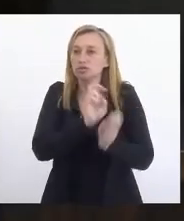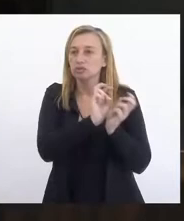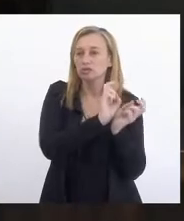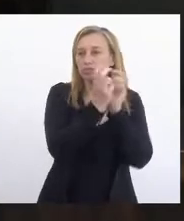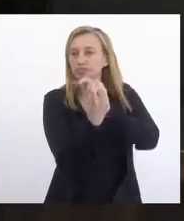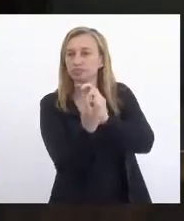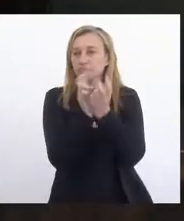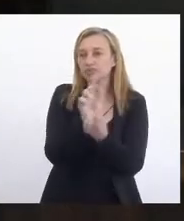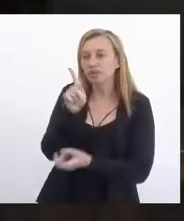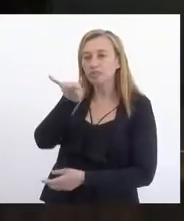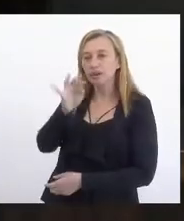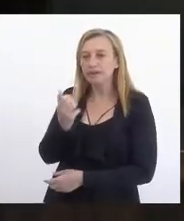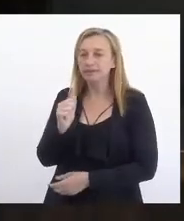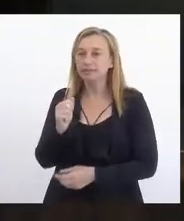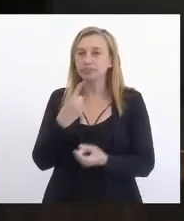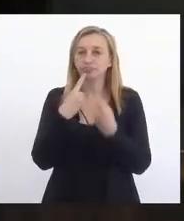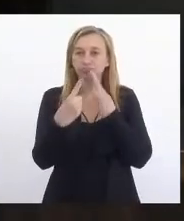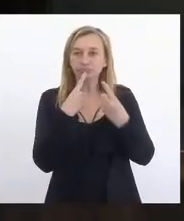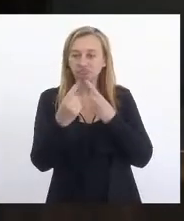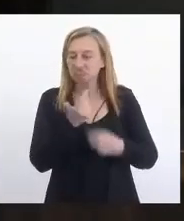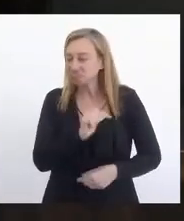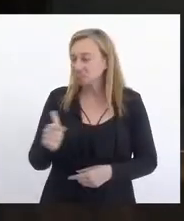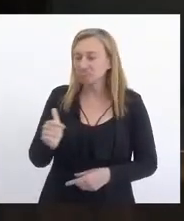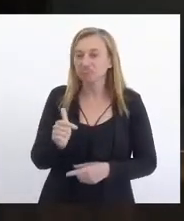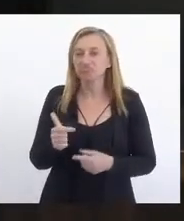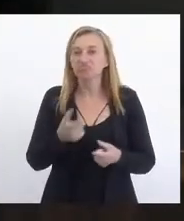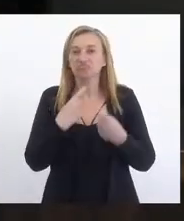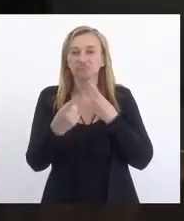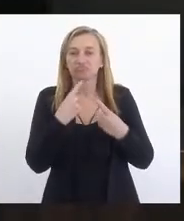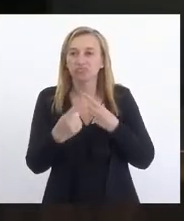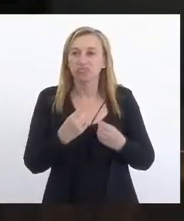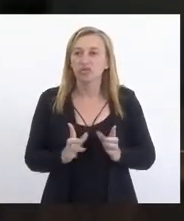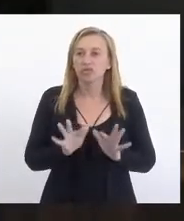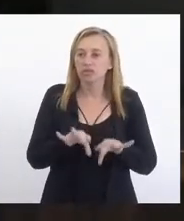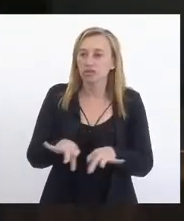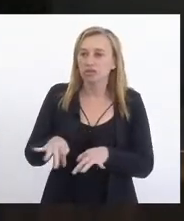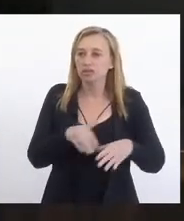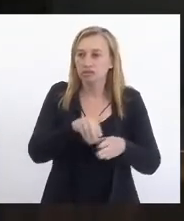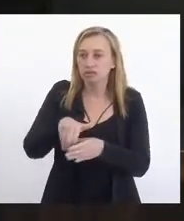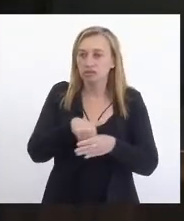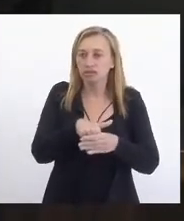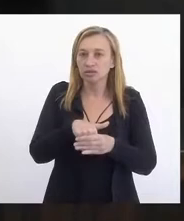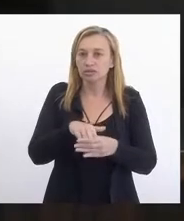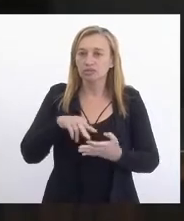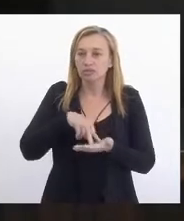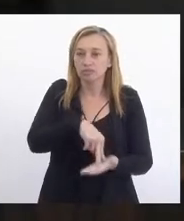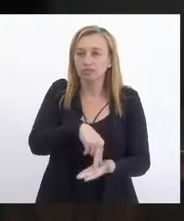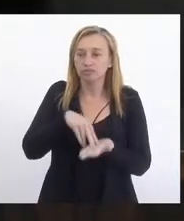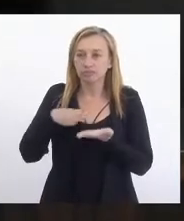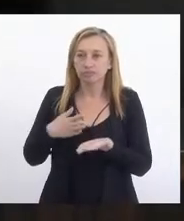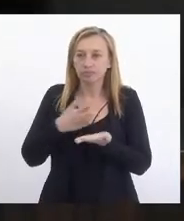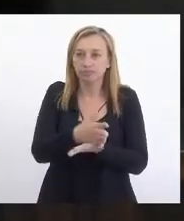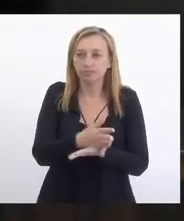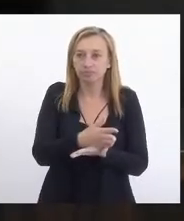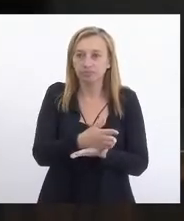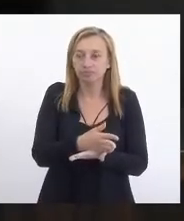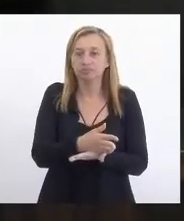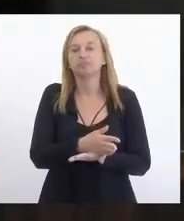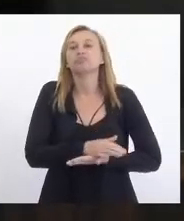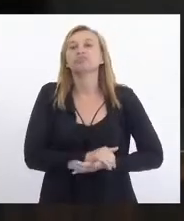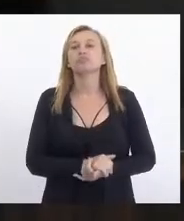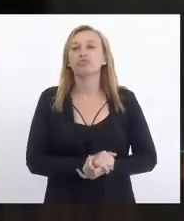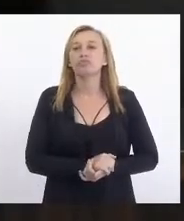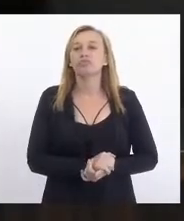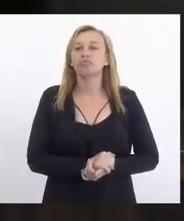Penha. Em discussão, não havendo quem queira discutir, encerra a discussão, em votação, se os que aprovam permaneçam como estão. Aprovado, vai ao